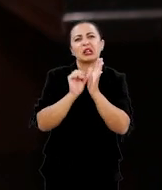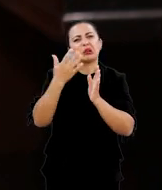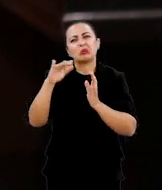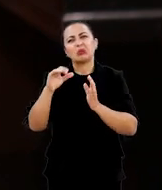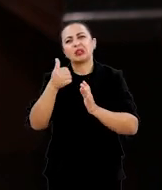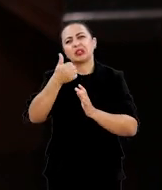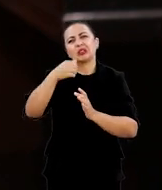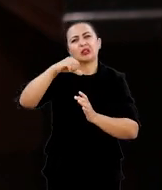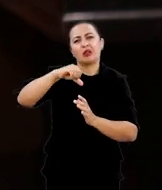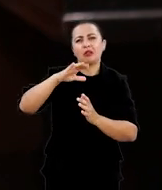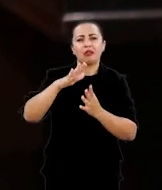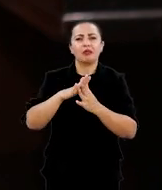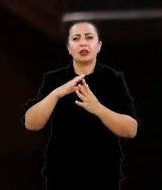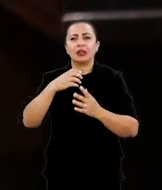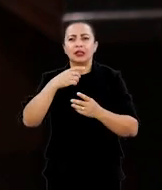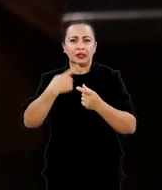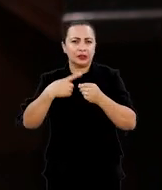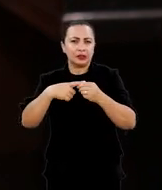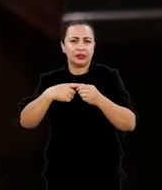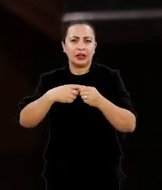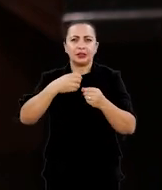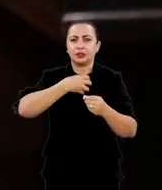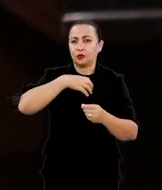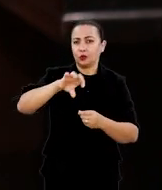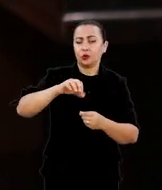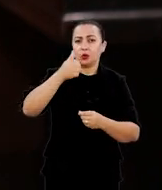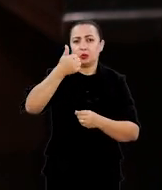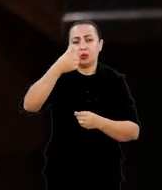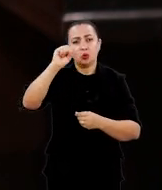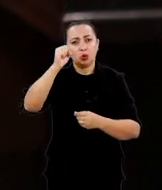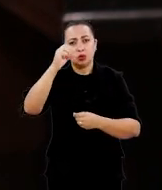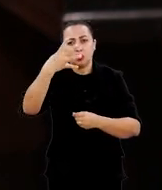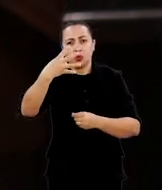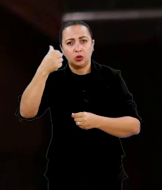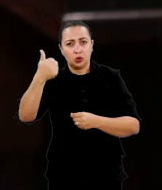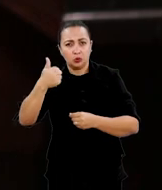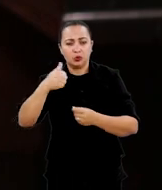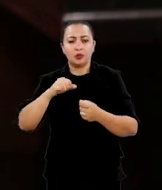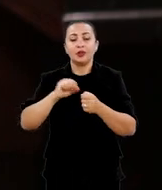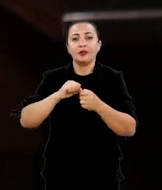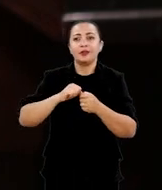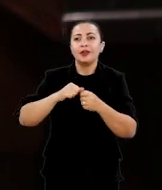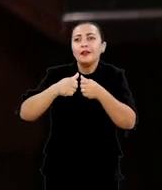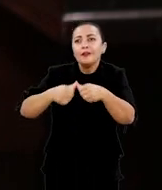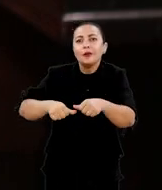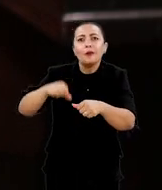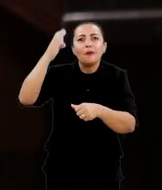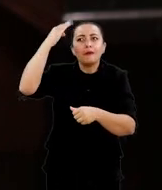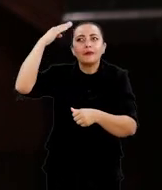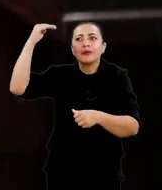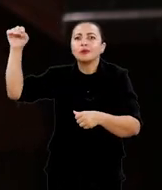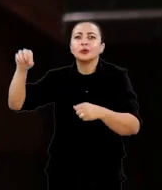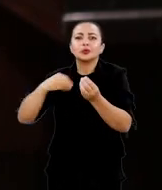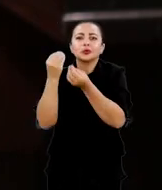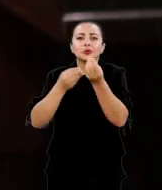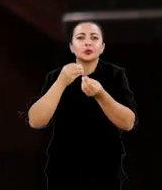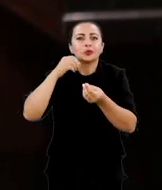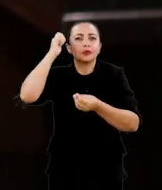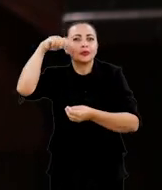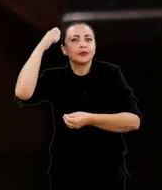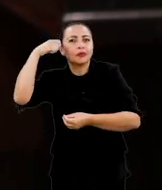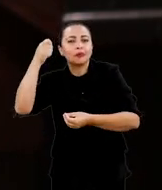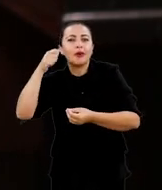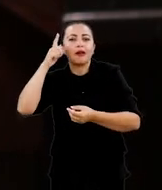metade do século XIX, ele nasce em Salvador, em 1841, e fez sucesso enquanto